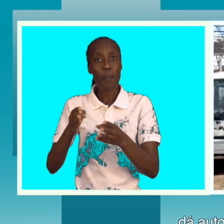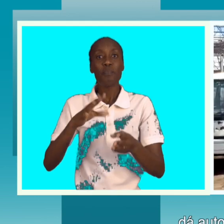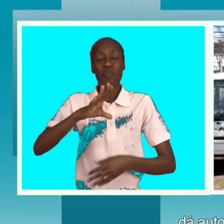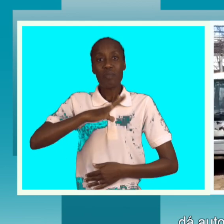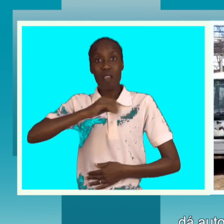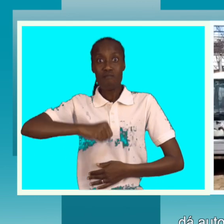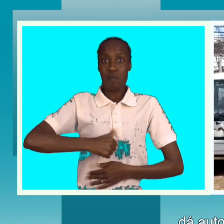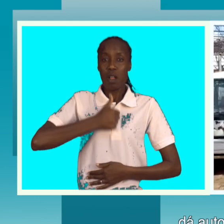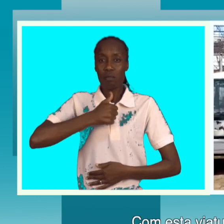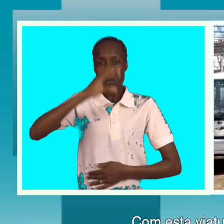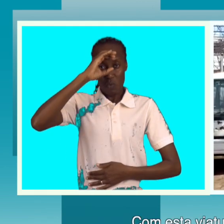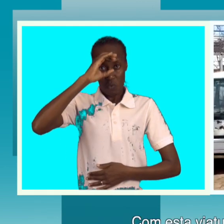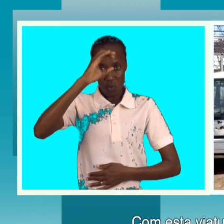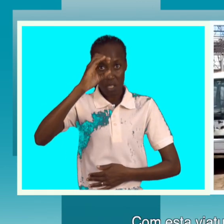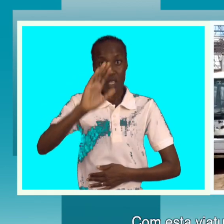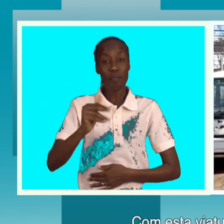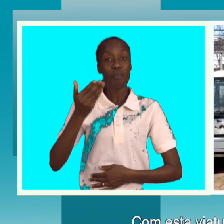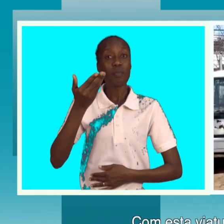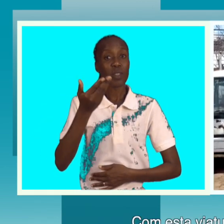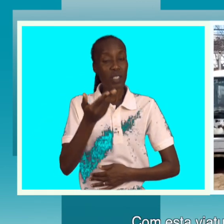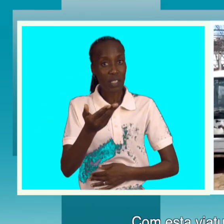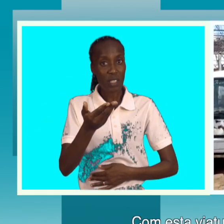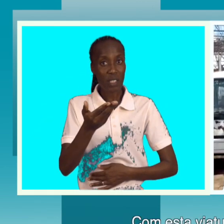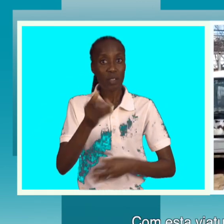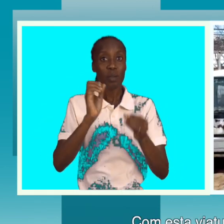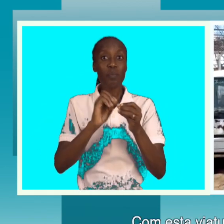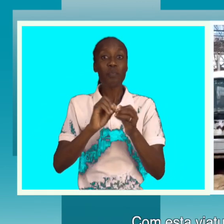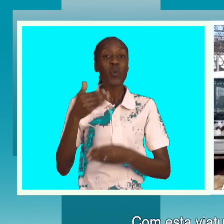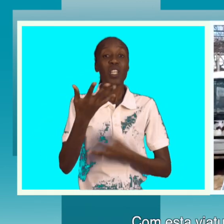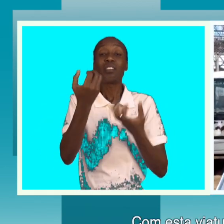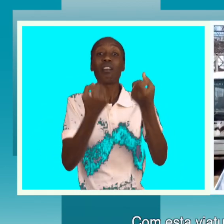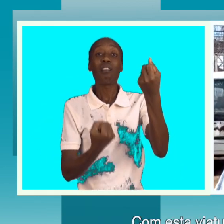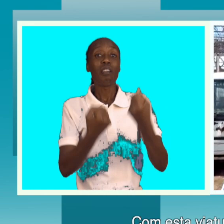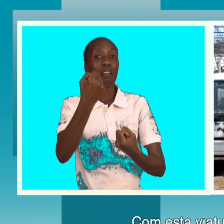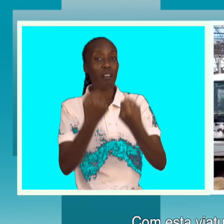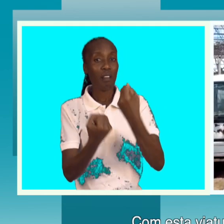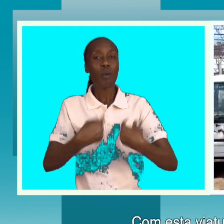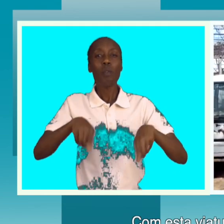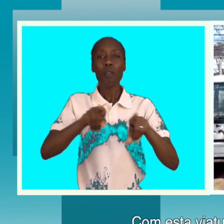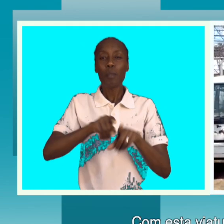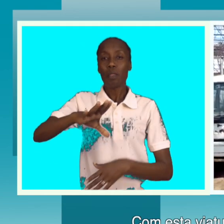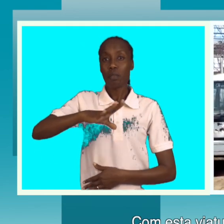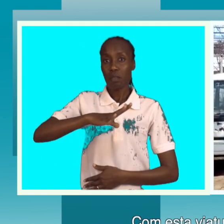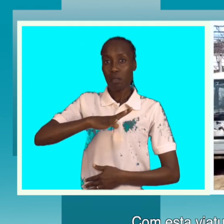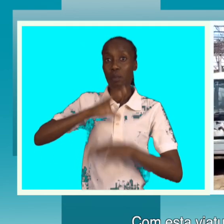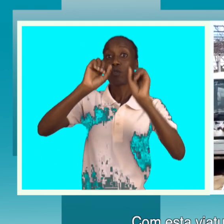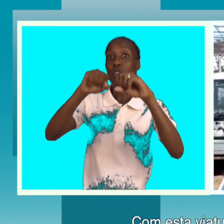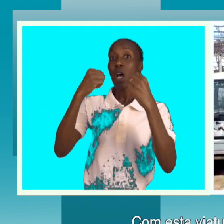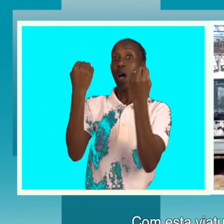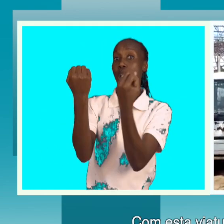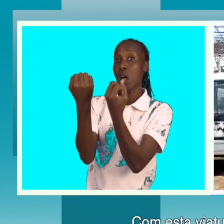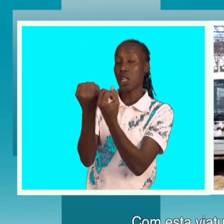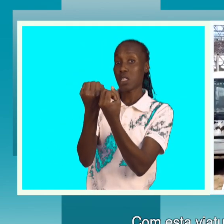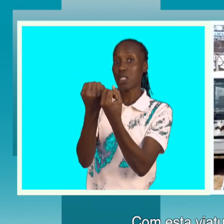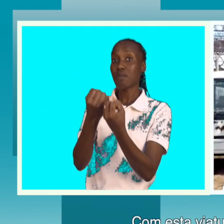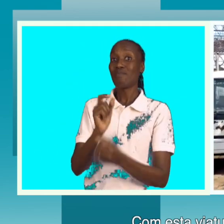autoconfiança às pessoas. Portanto, com esta viatura, Também temos associações a nível